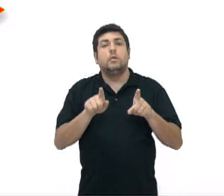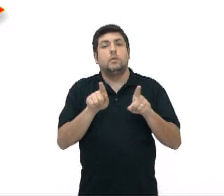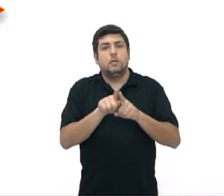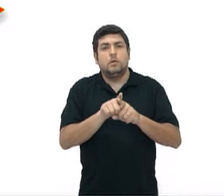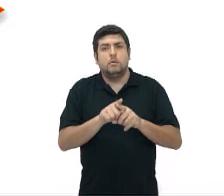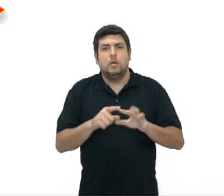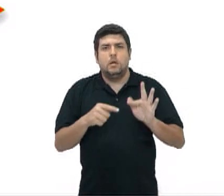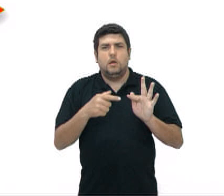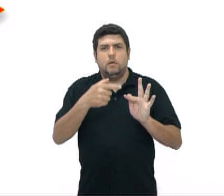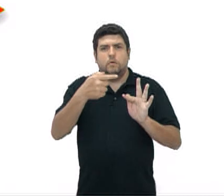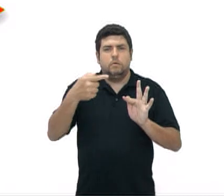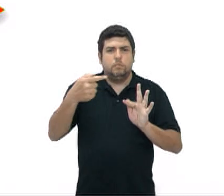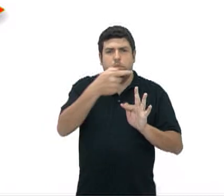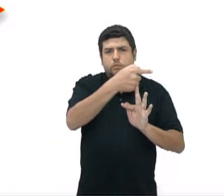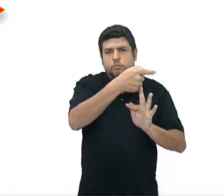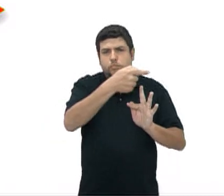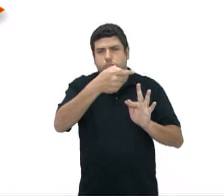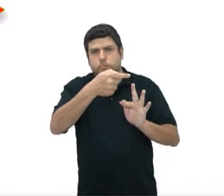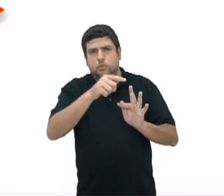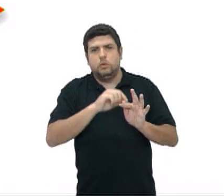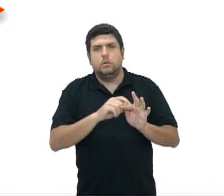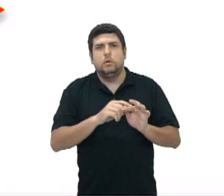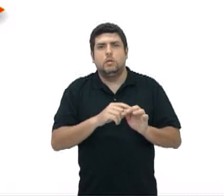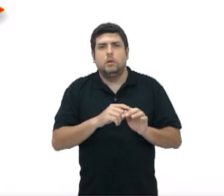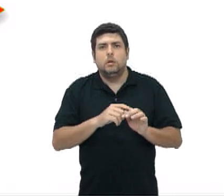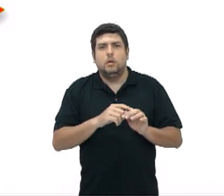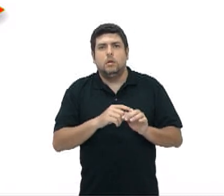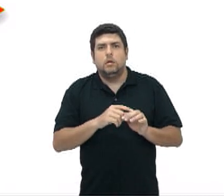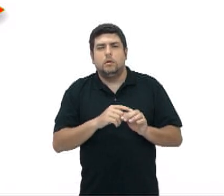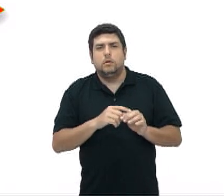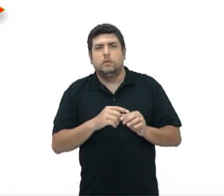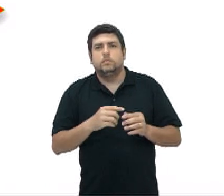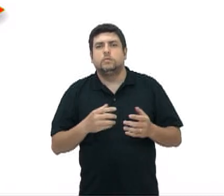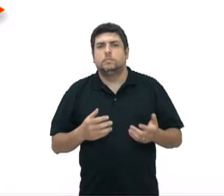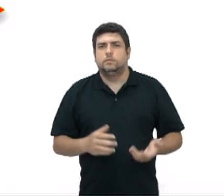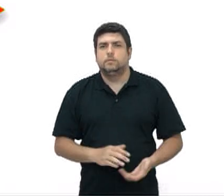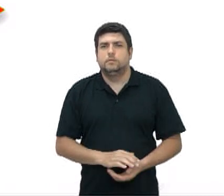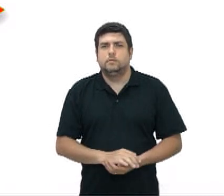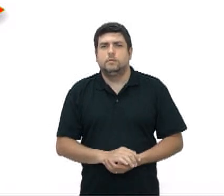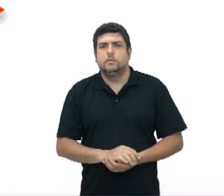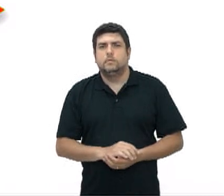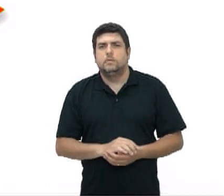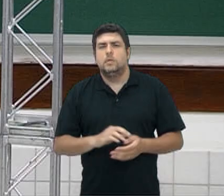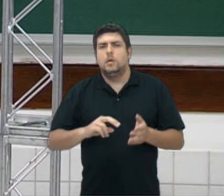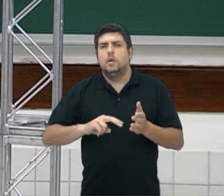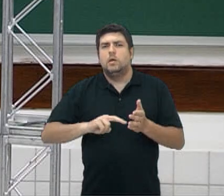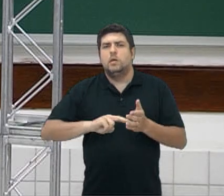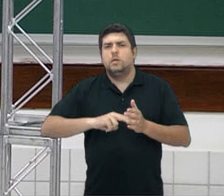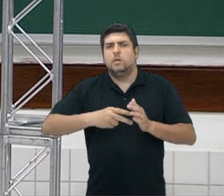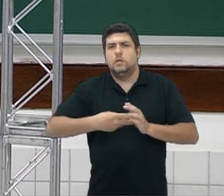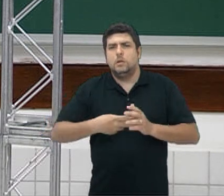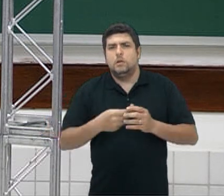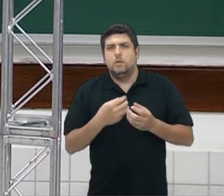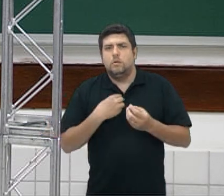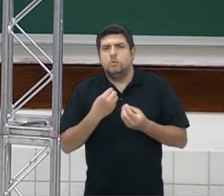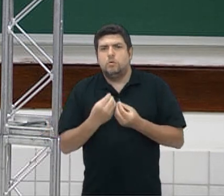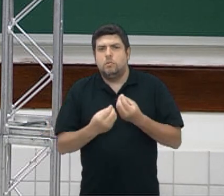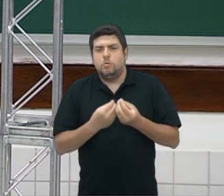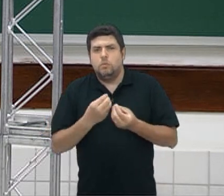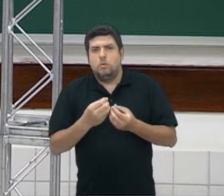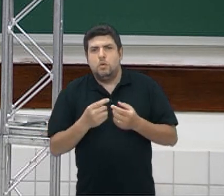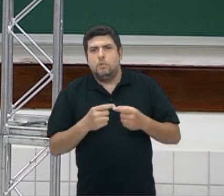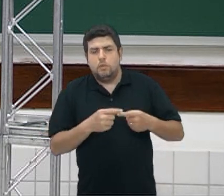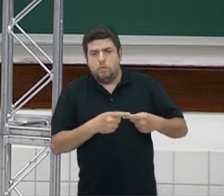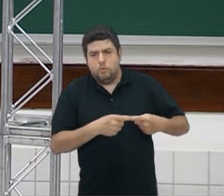o impulso e a quantidade de movimento são grandezas relacionáveis. O que que isso quer dizer, gente? Isso quer dizer